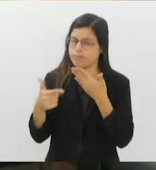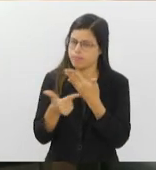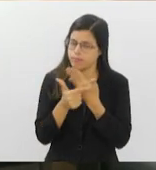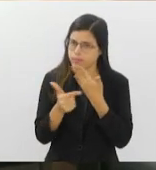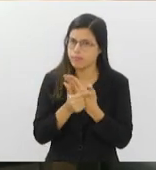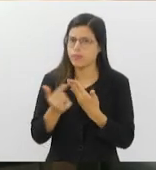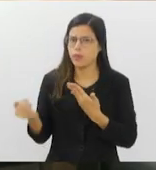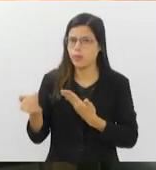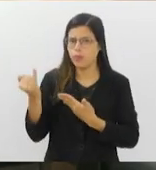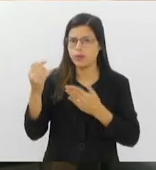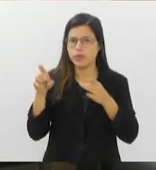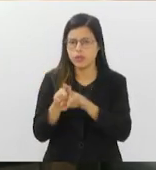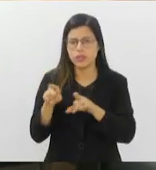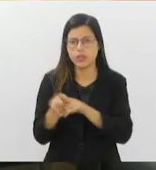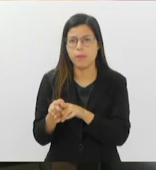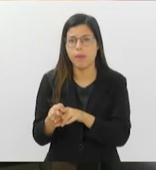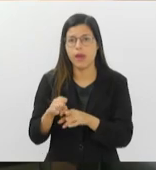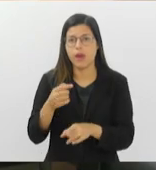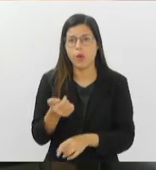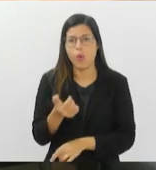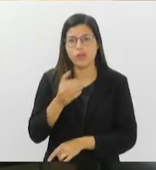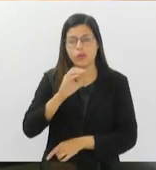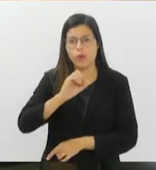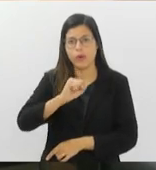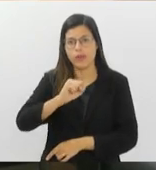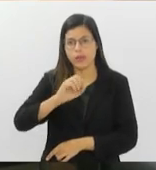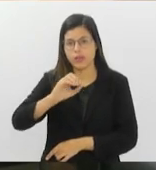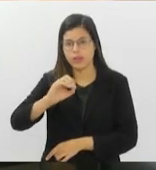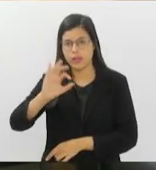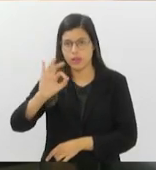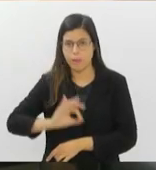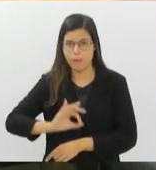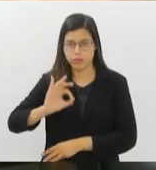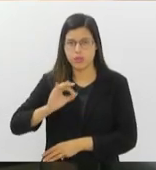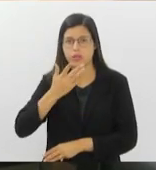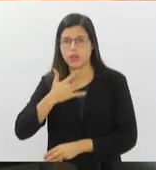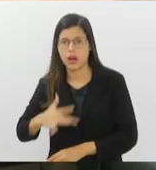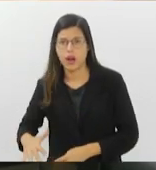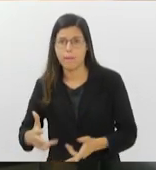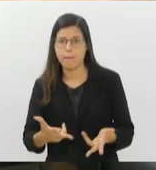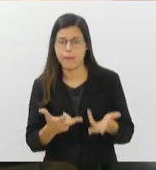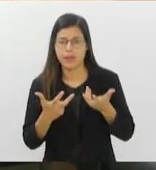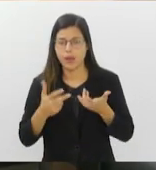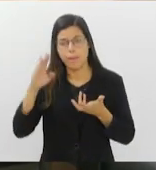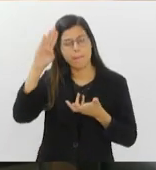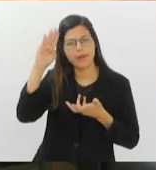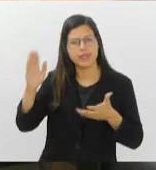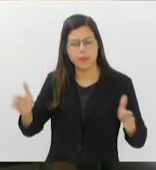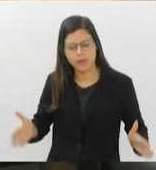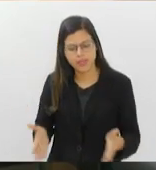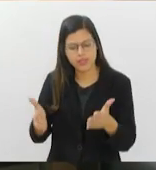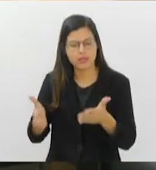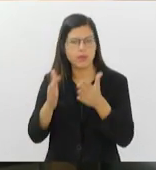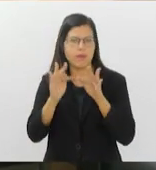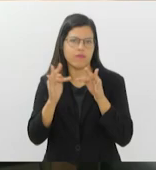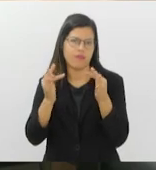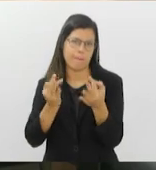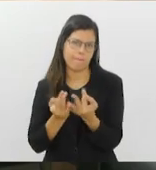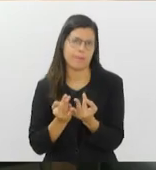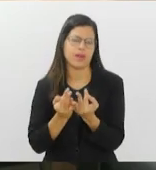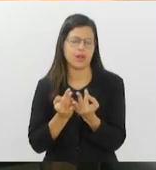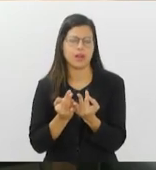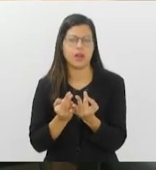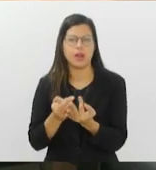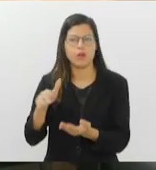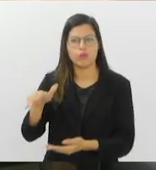tarefa. Quase 80% das crianças reconhecem que os principais incentivadores são os seus parentes próximos. Eu vou